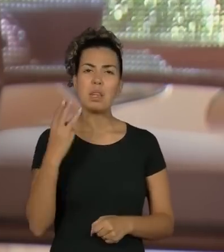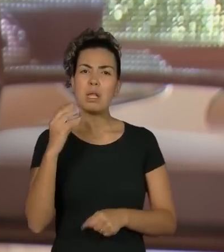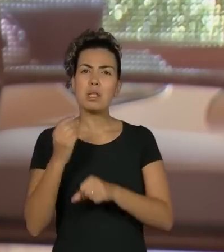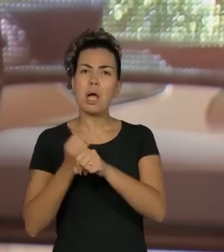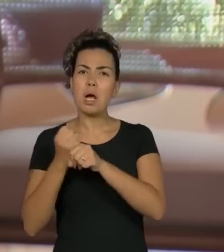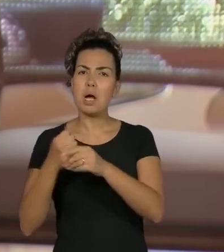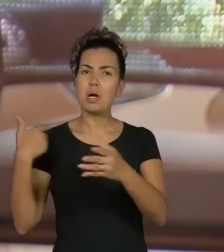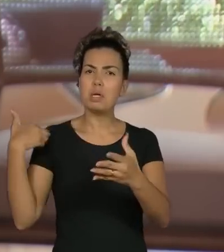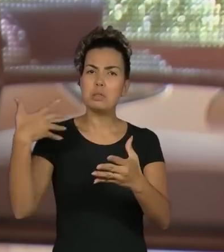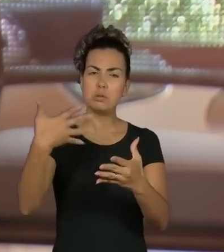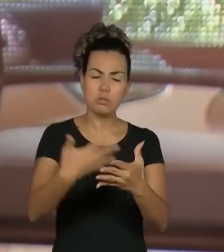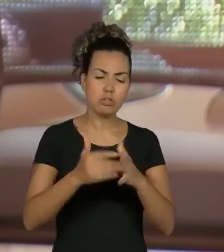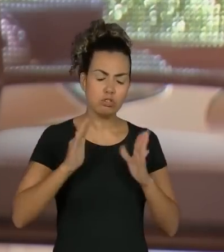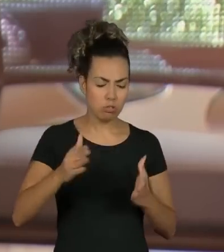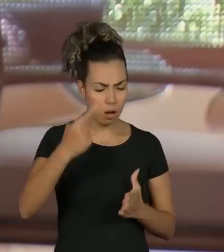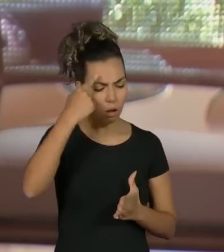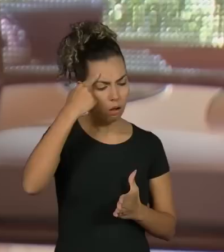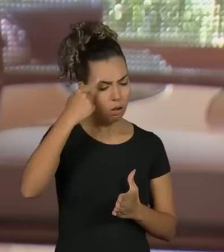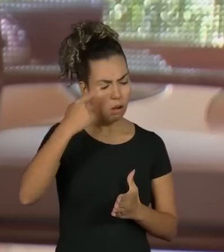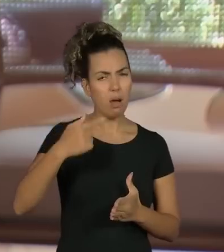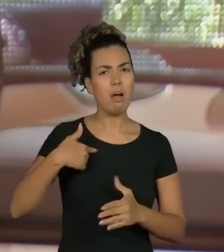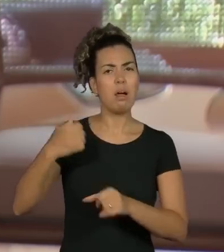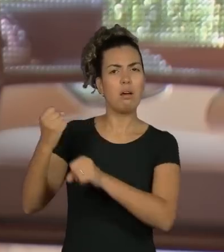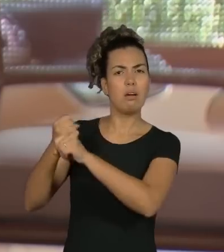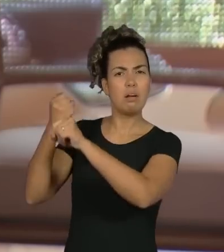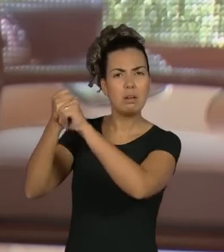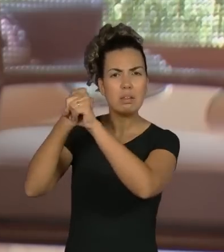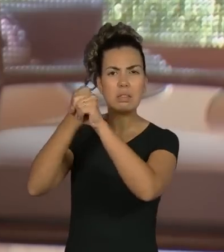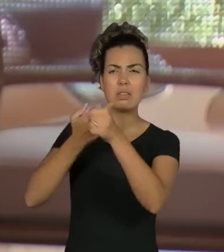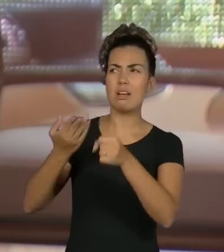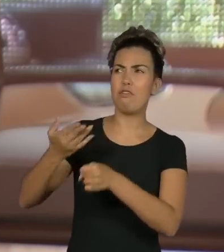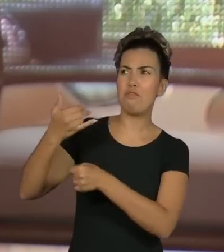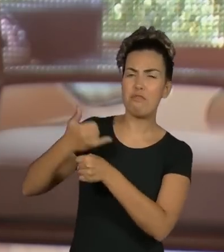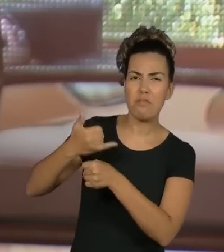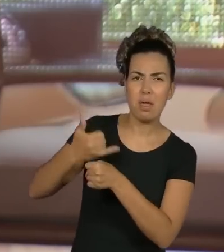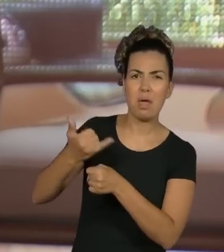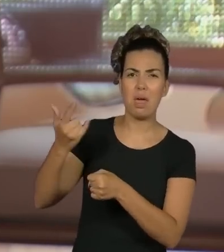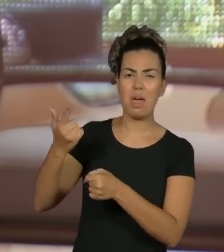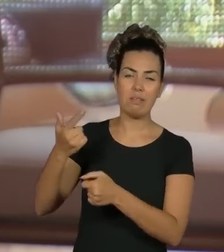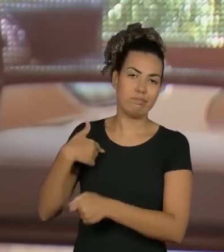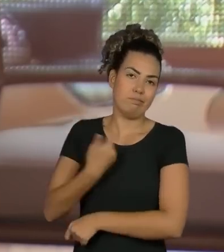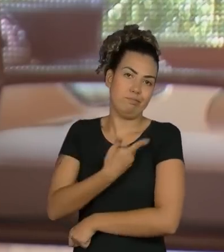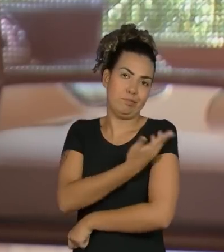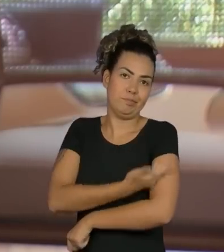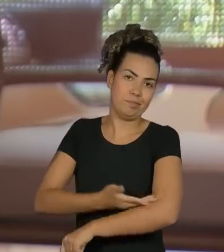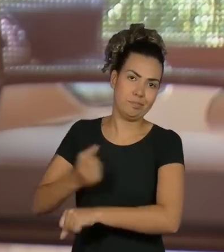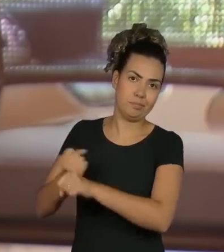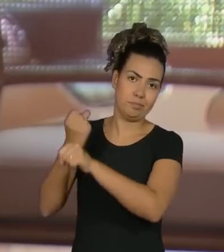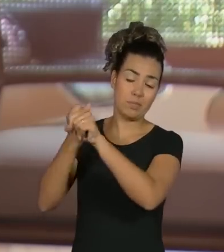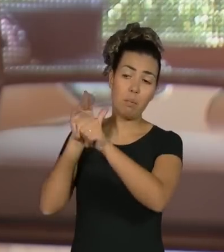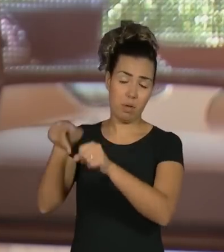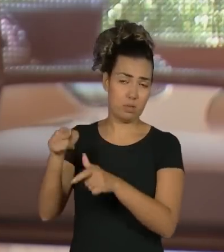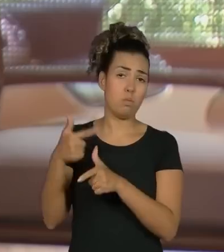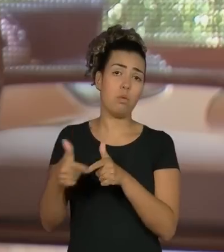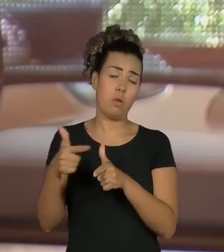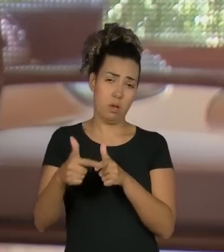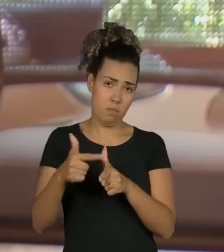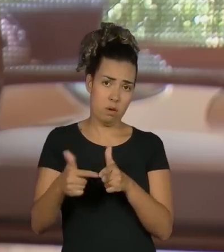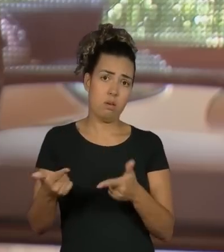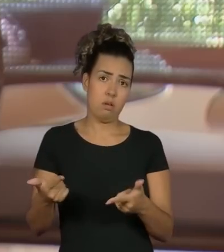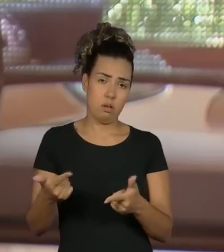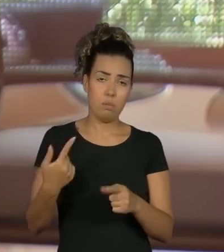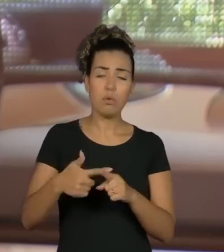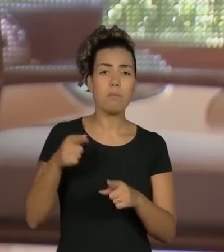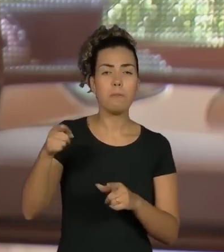gente está acostumado a trabalhar tinham problemas. Primeiro, a durabilidade do concreto, que a